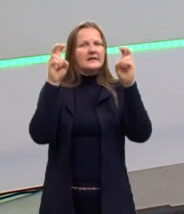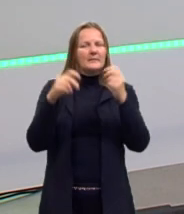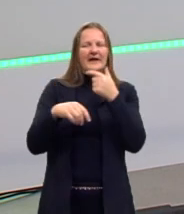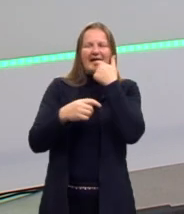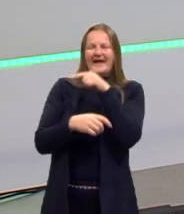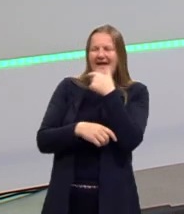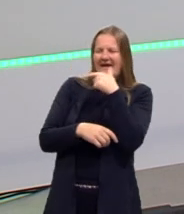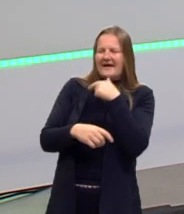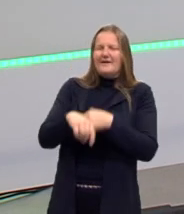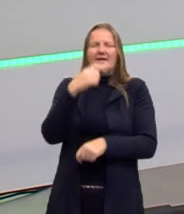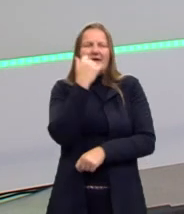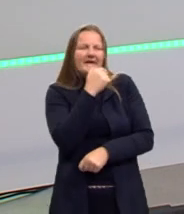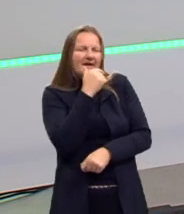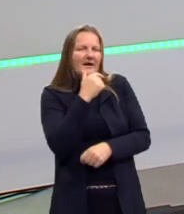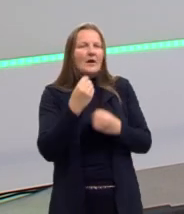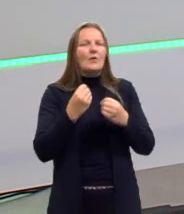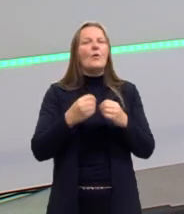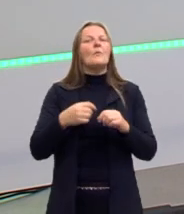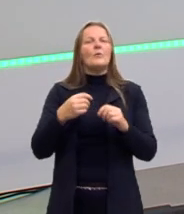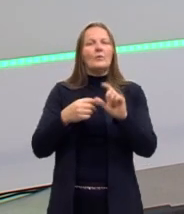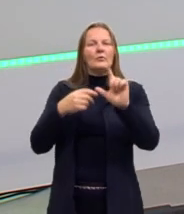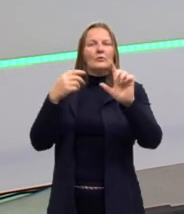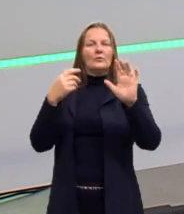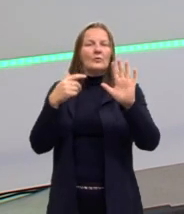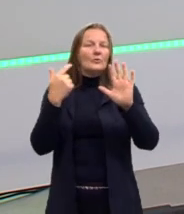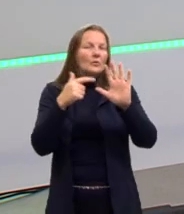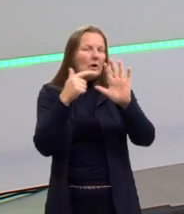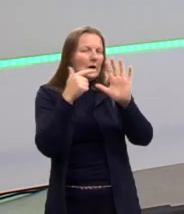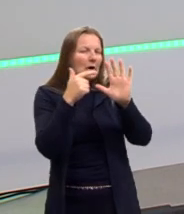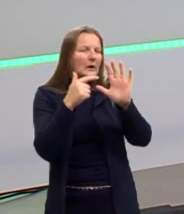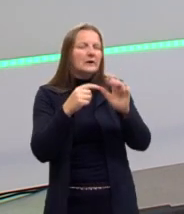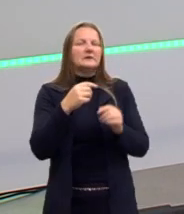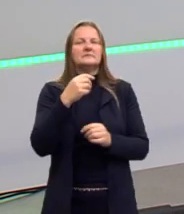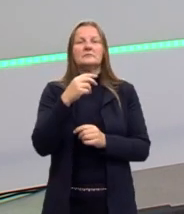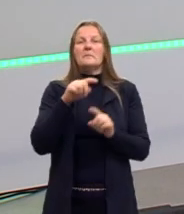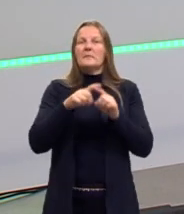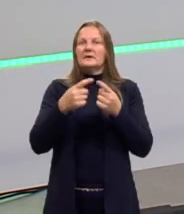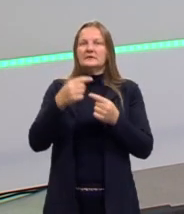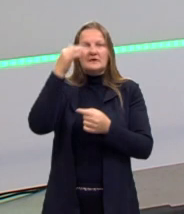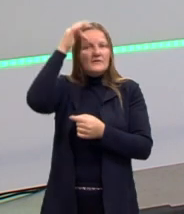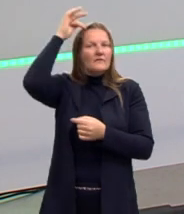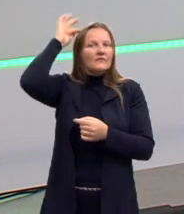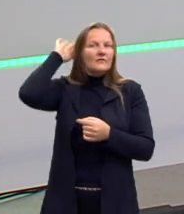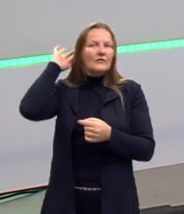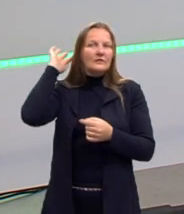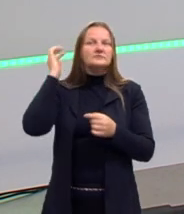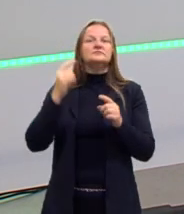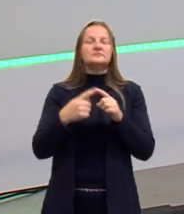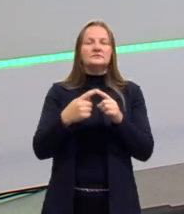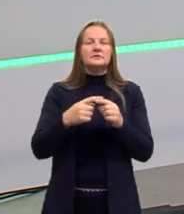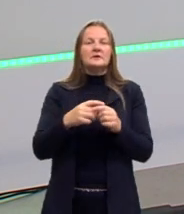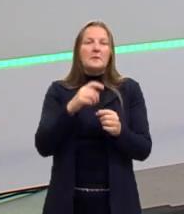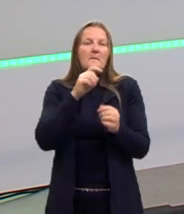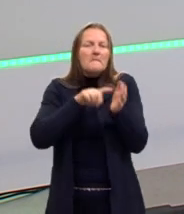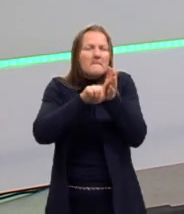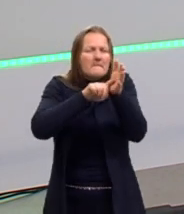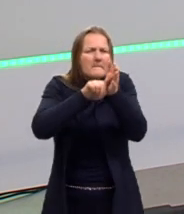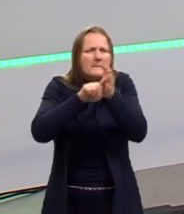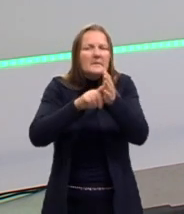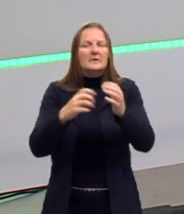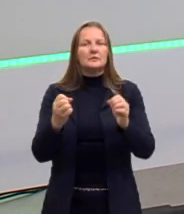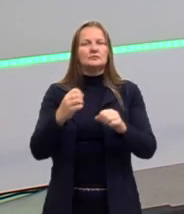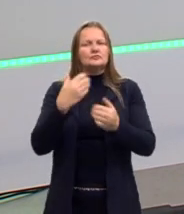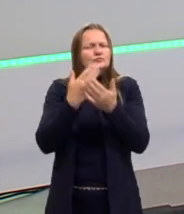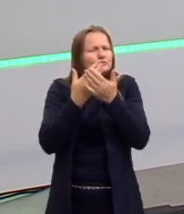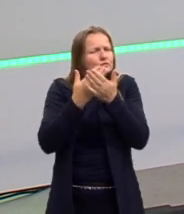como é que esse tema foi evoluindo e como até mesmo Freud que aí todo mundo conhece como o pai da psicanálise né que é um